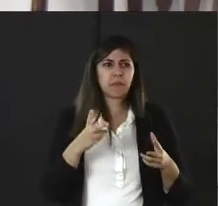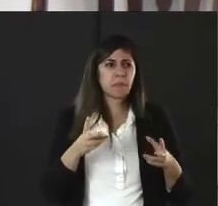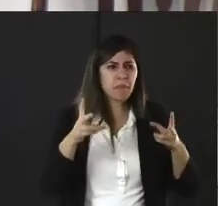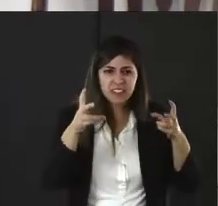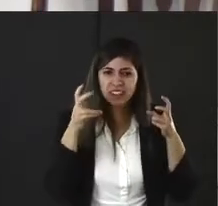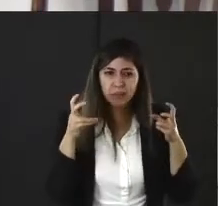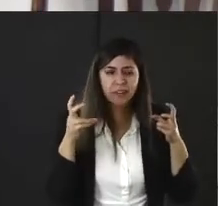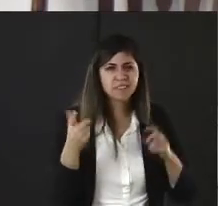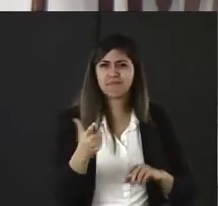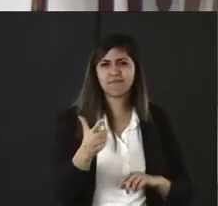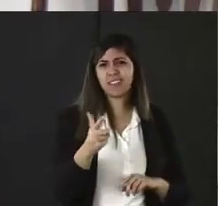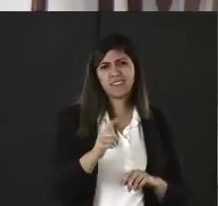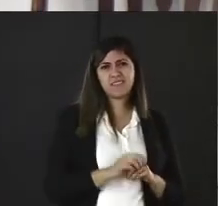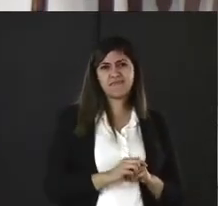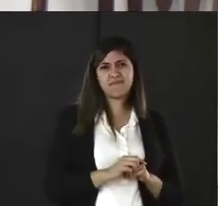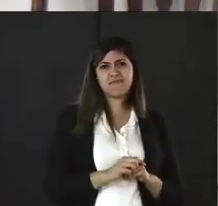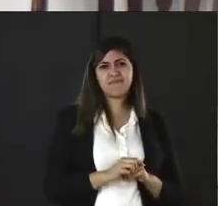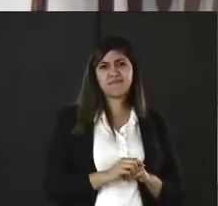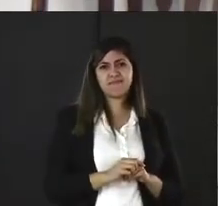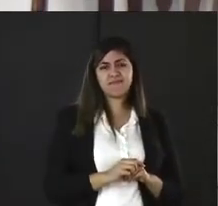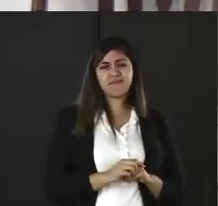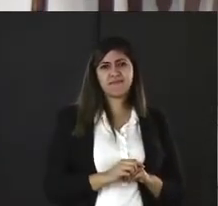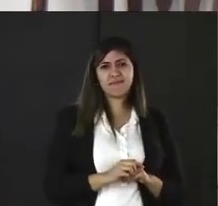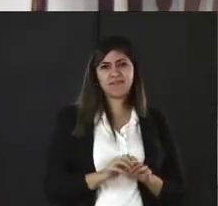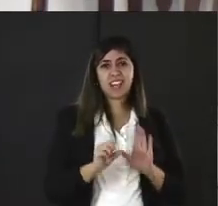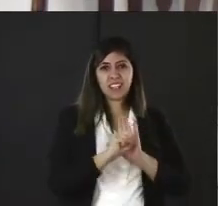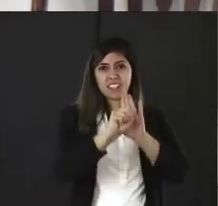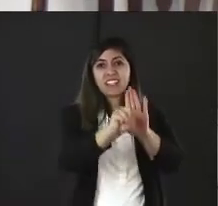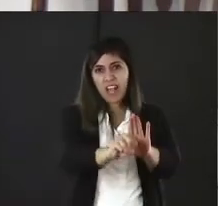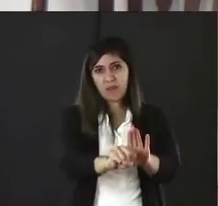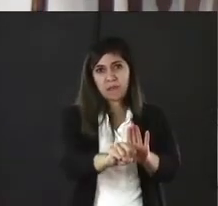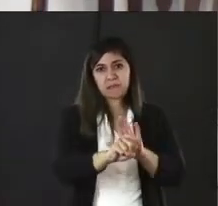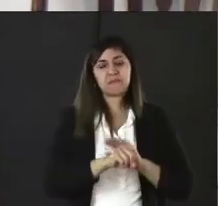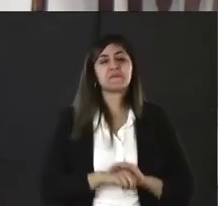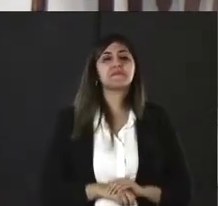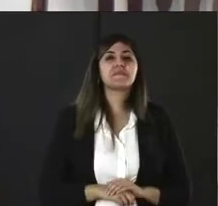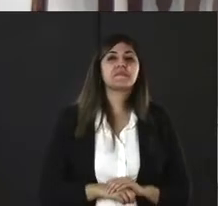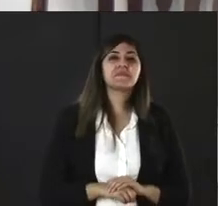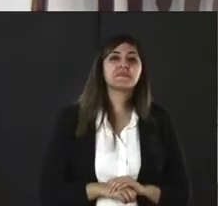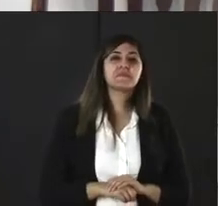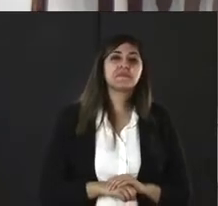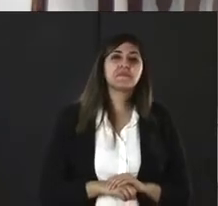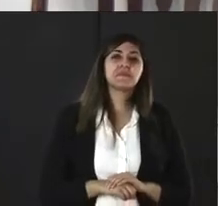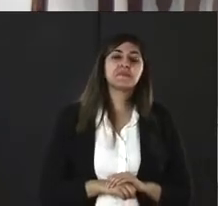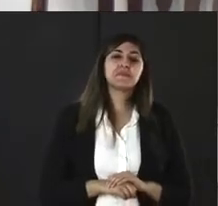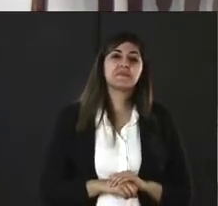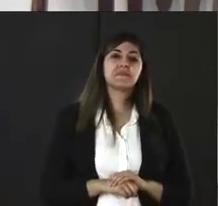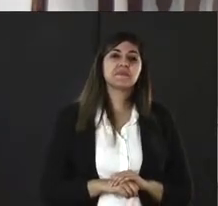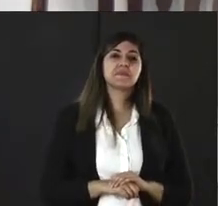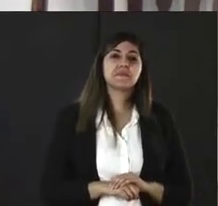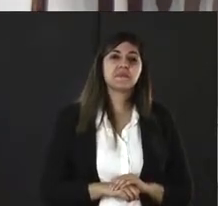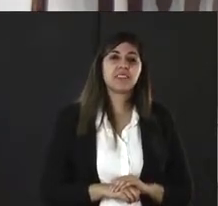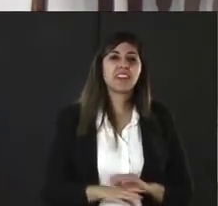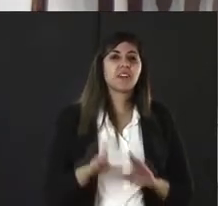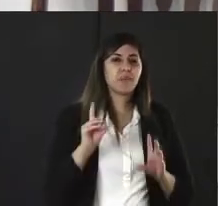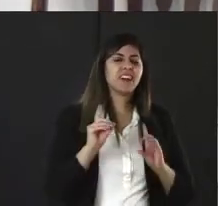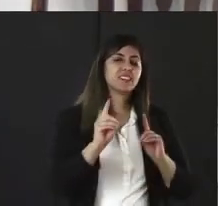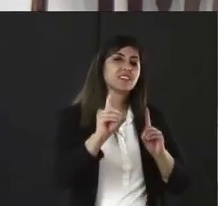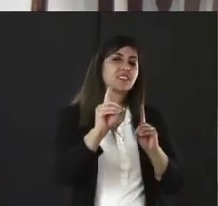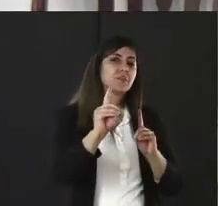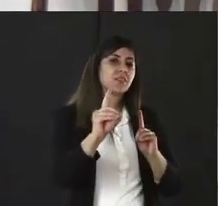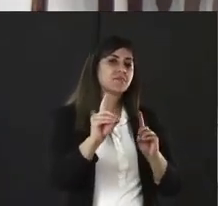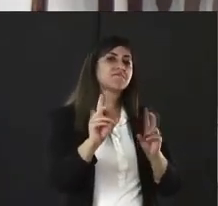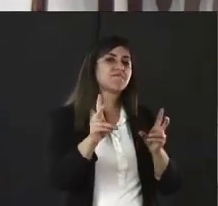eu não uso muito a terminologia milagre aqui porque é um sinal é um símbolo né mas os discípulos